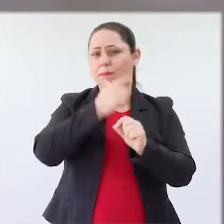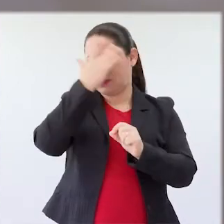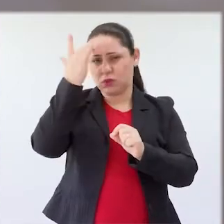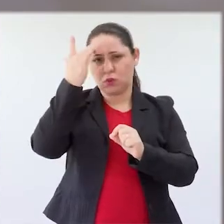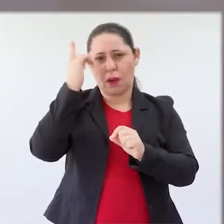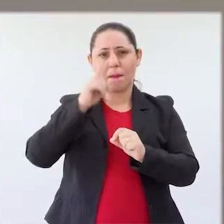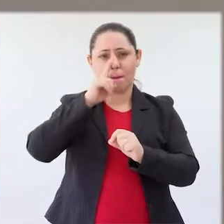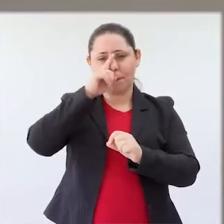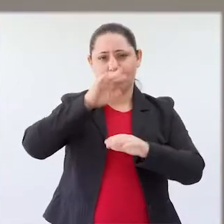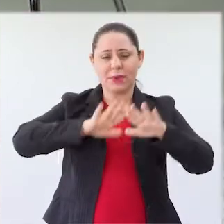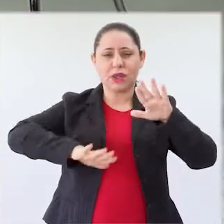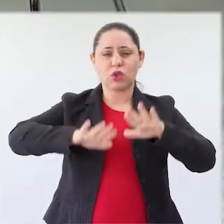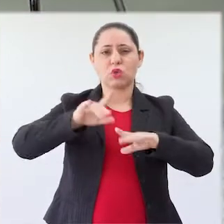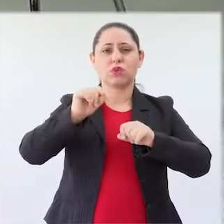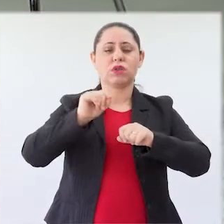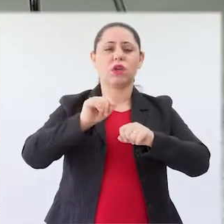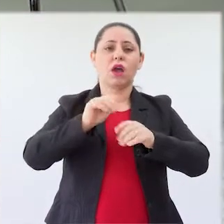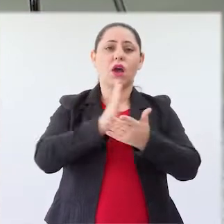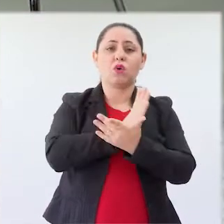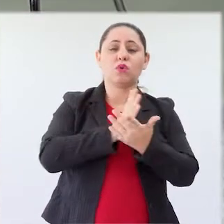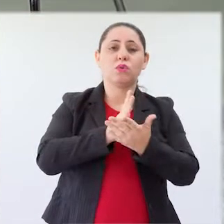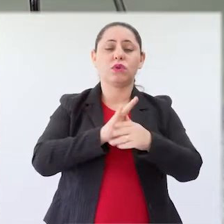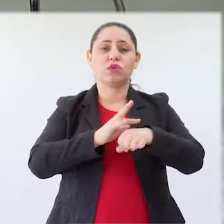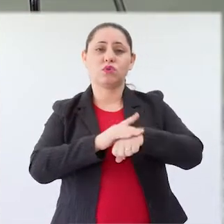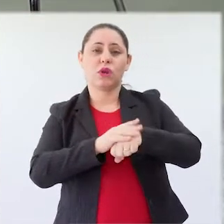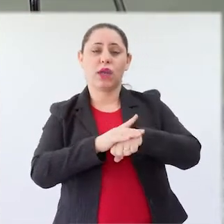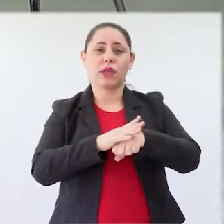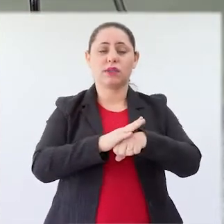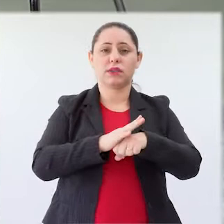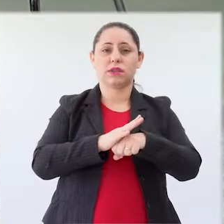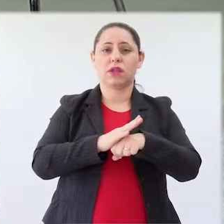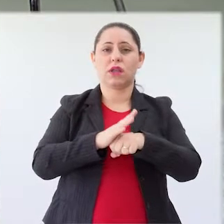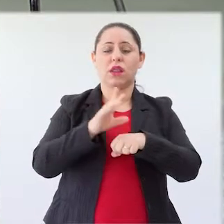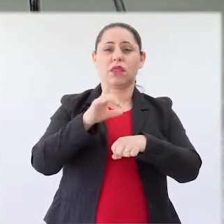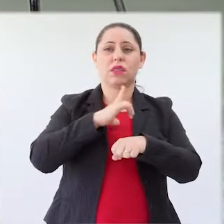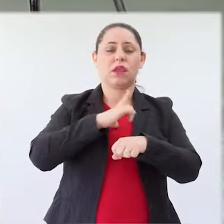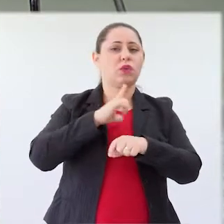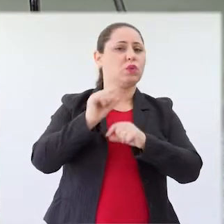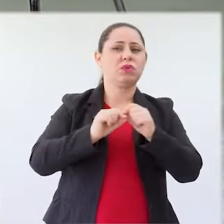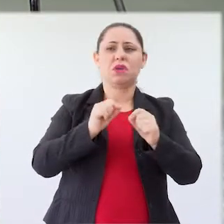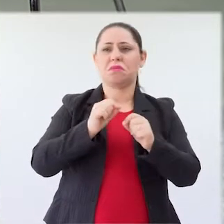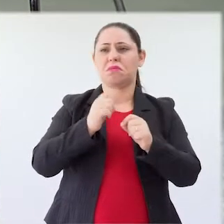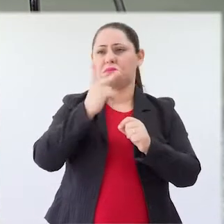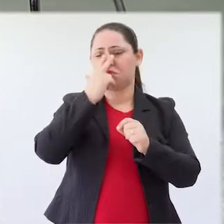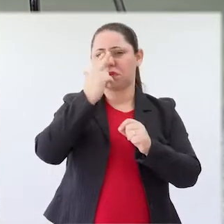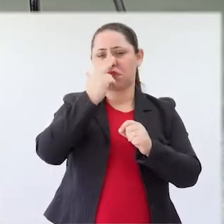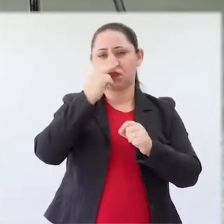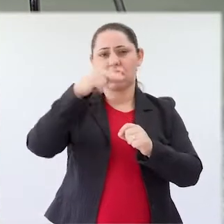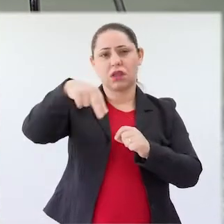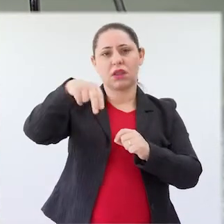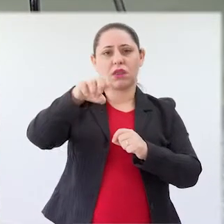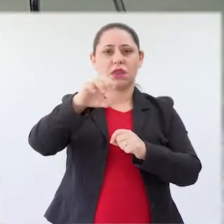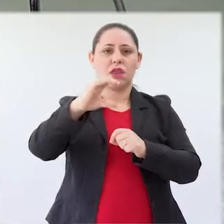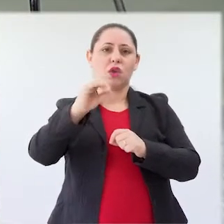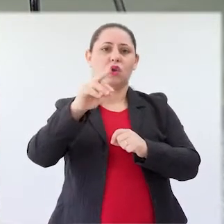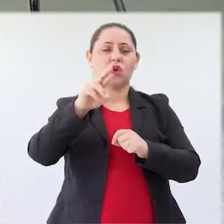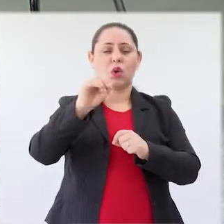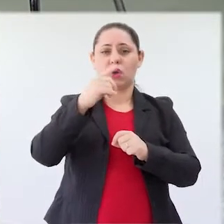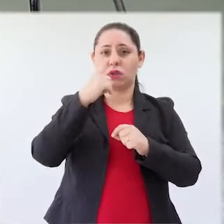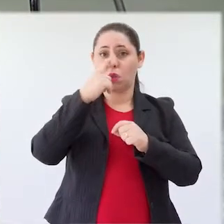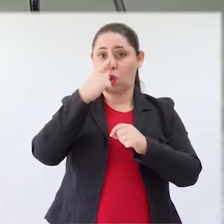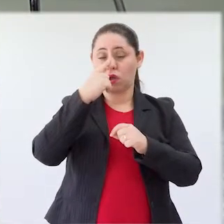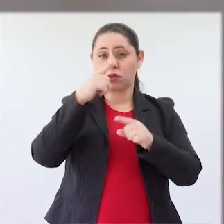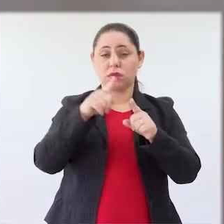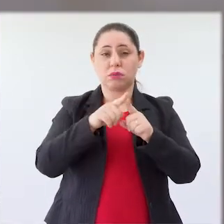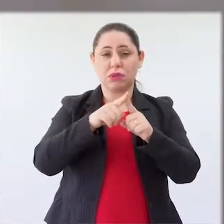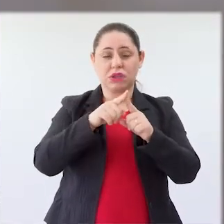digo, alguns riscos, por exemplo, banais para alguns, como necrose, às vezes, do nariz,